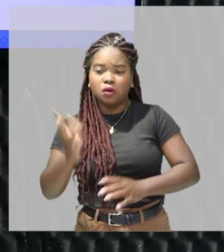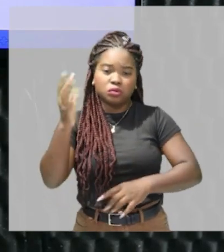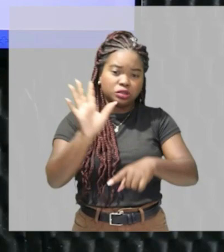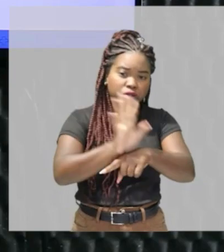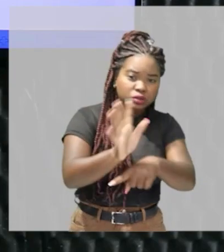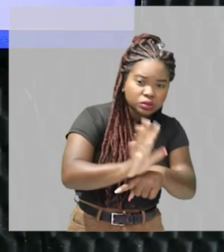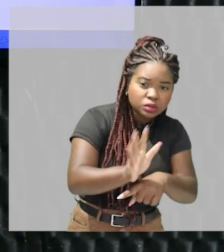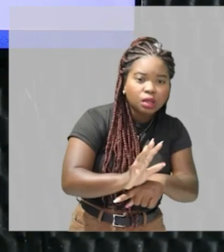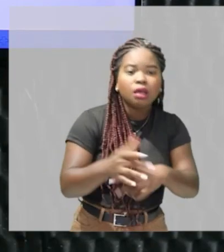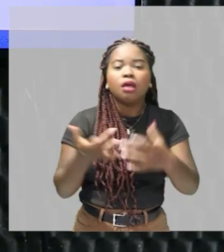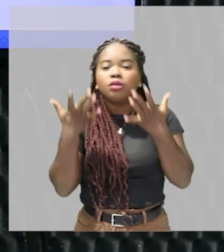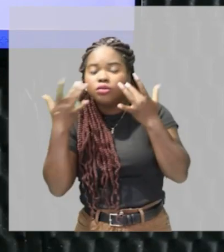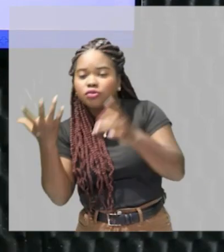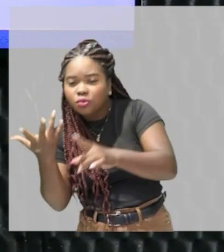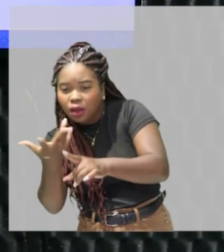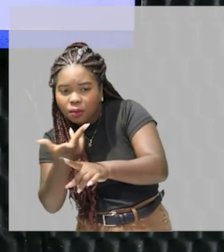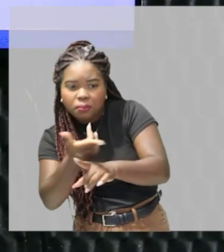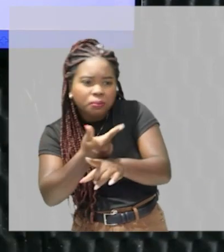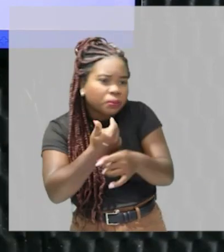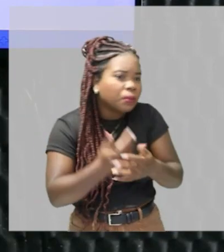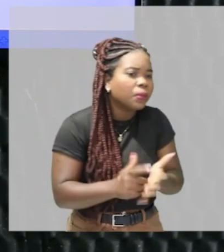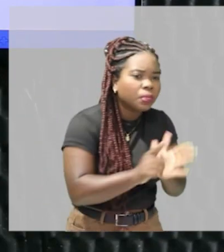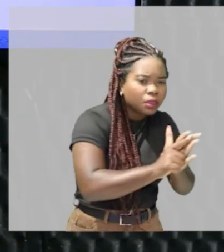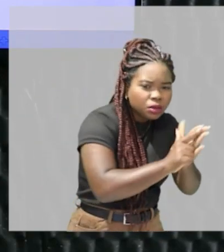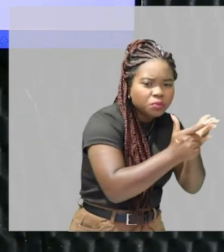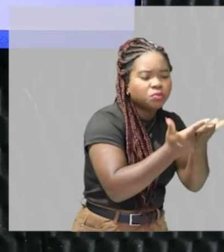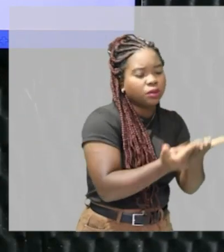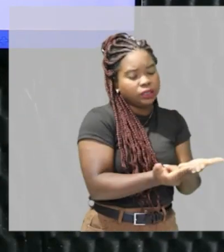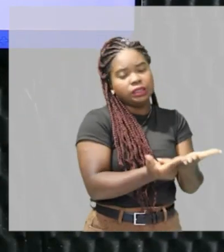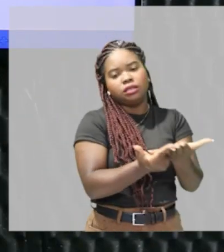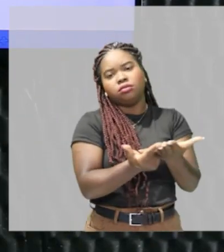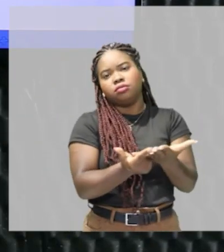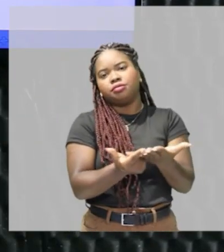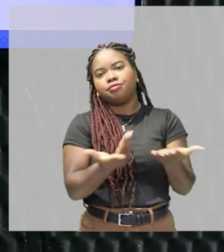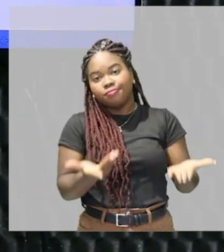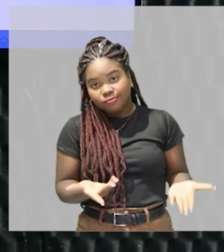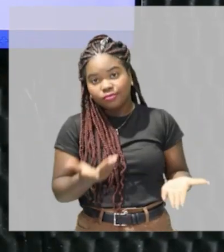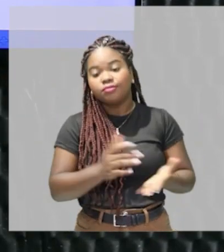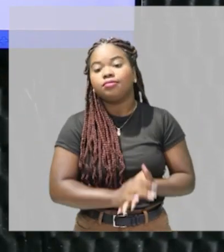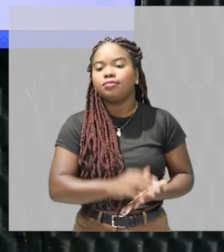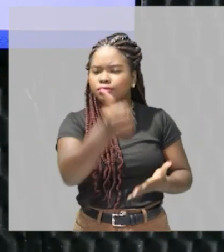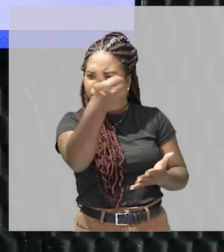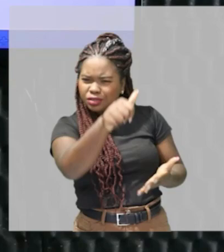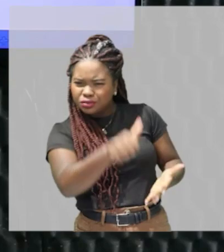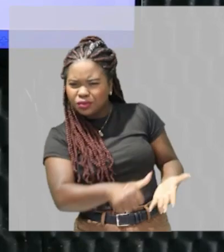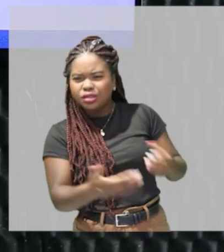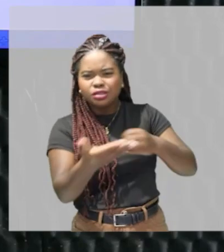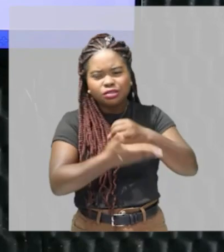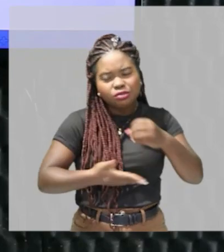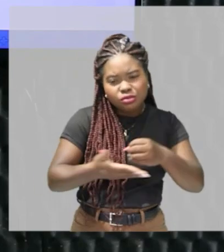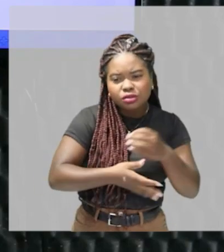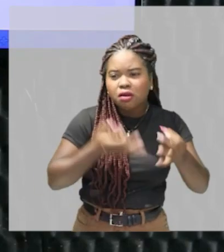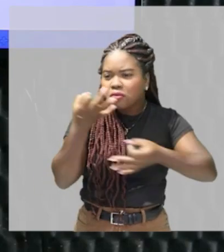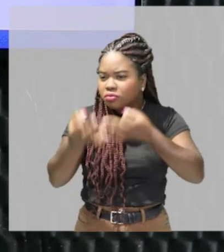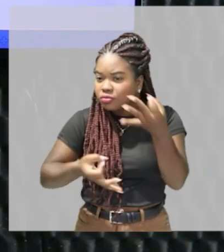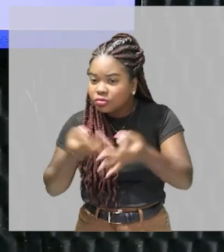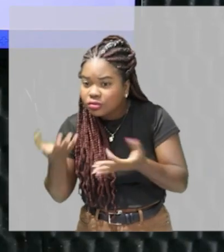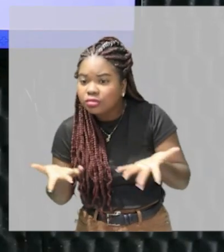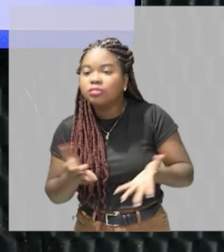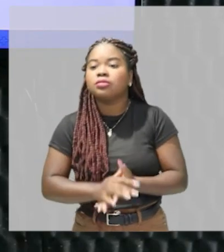de uma peça teatral, de um livro, o lançamento dele. Então, análises que são baseadas em críticas